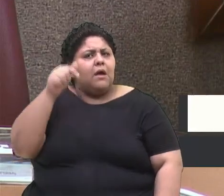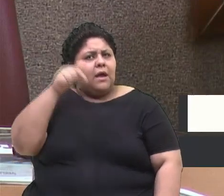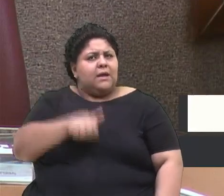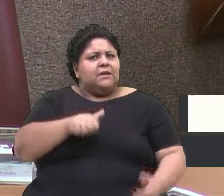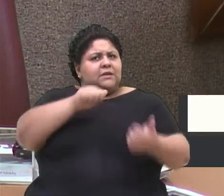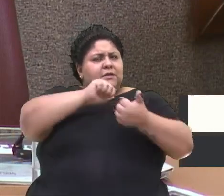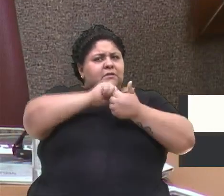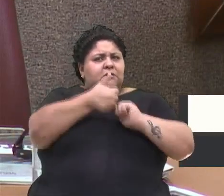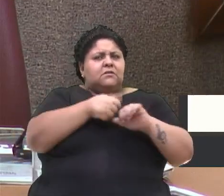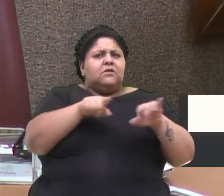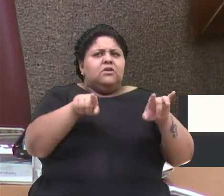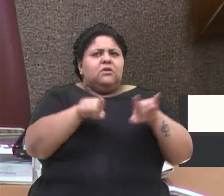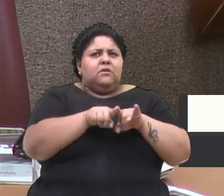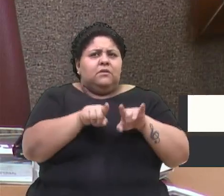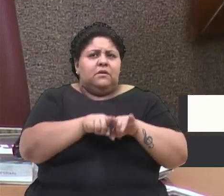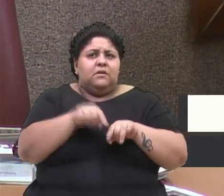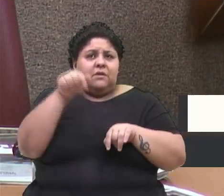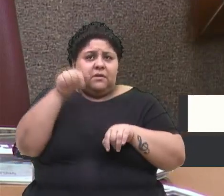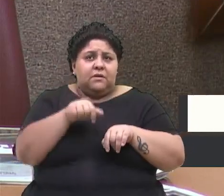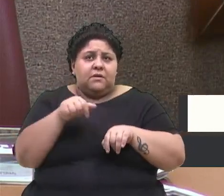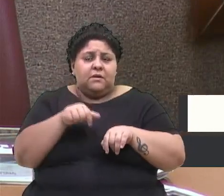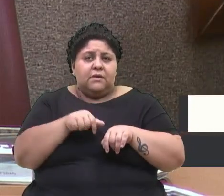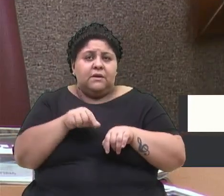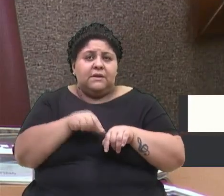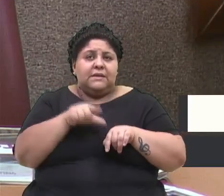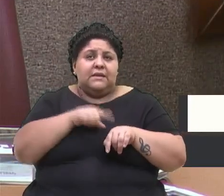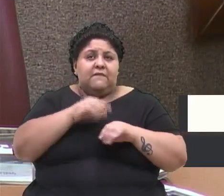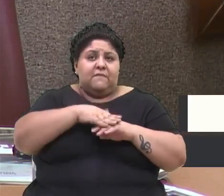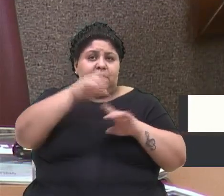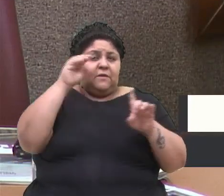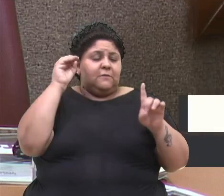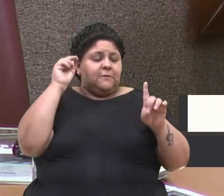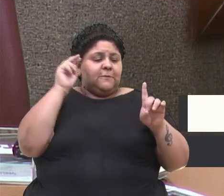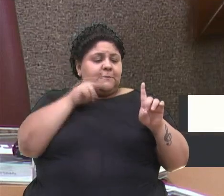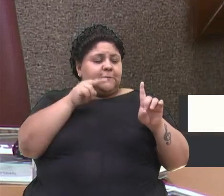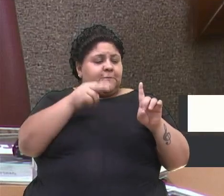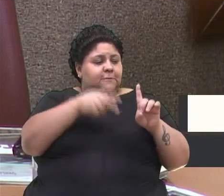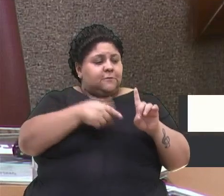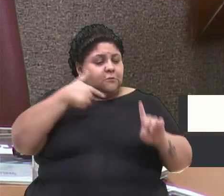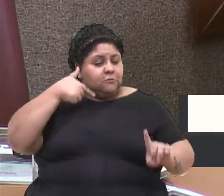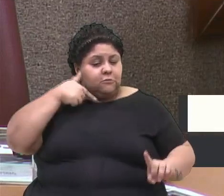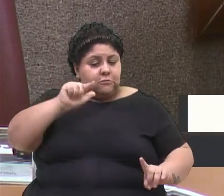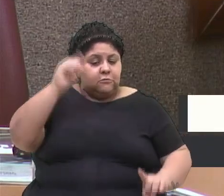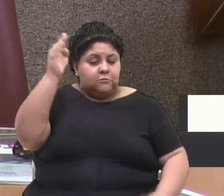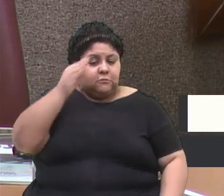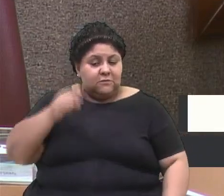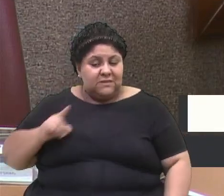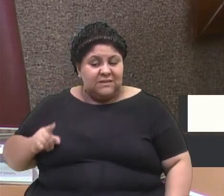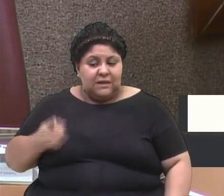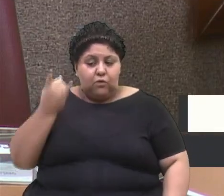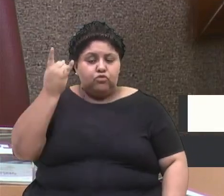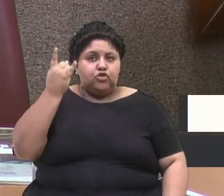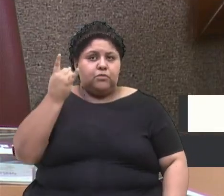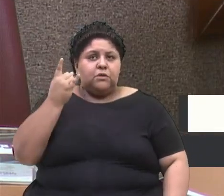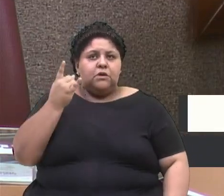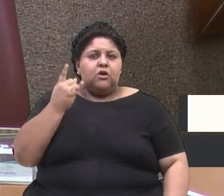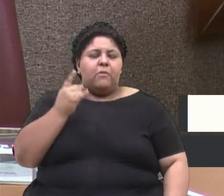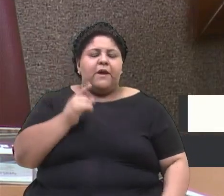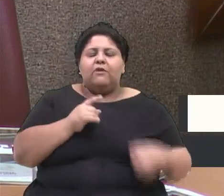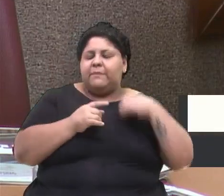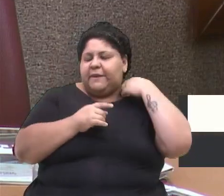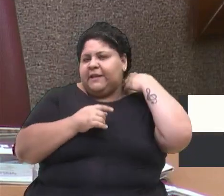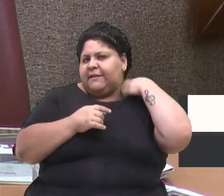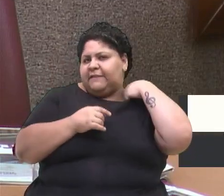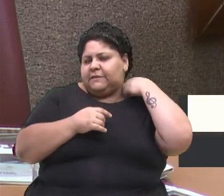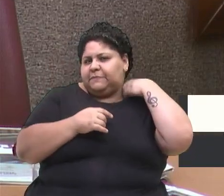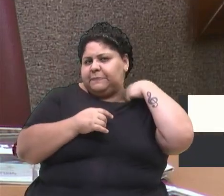caso do skate, ele ganhou muito mais visibilidade em virtude das conquistas do Brasil na última Olimpíada. E a tendência é que cada vez